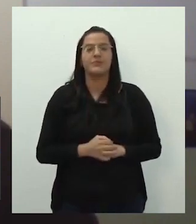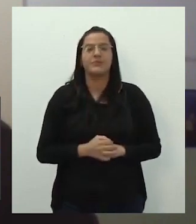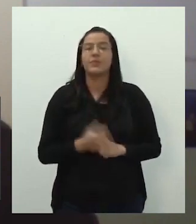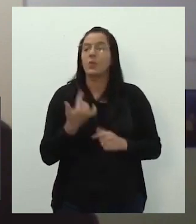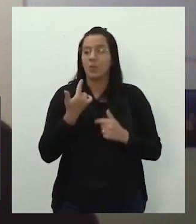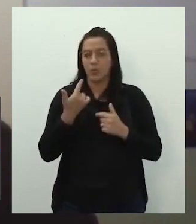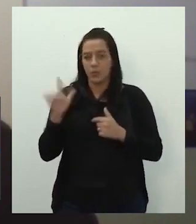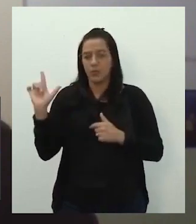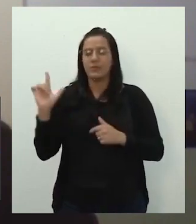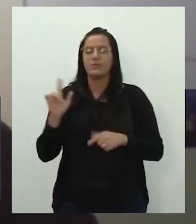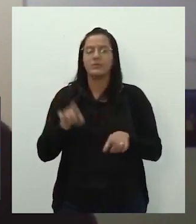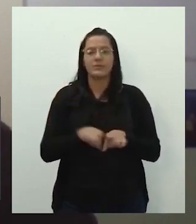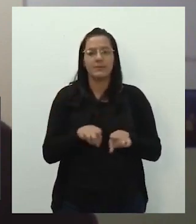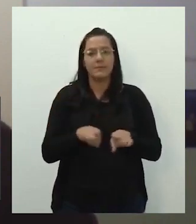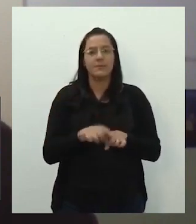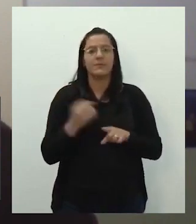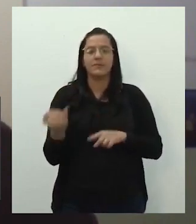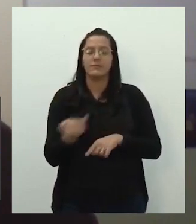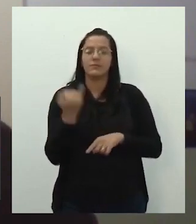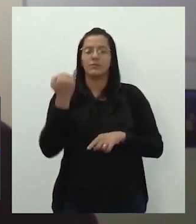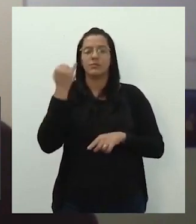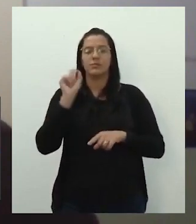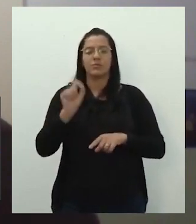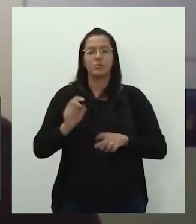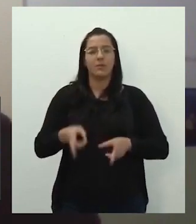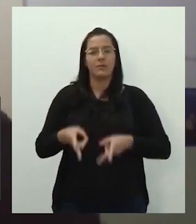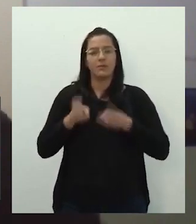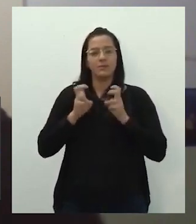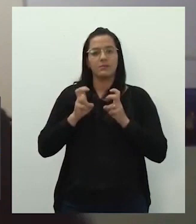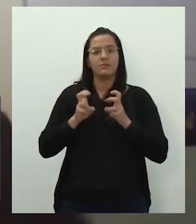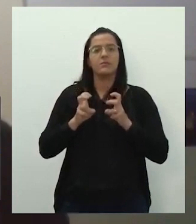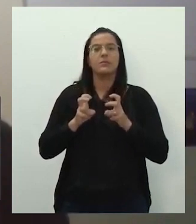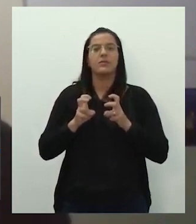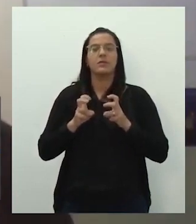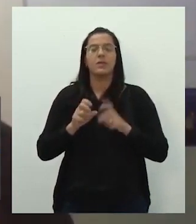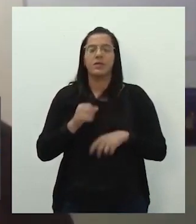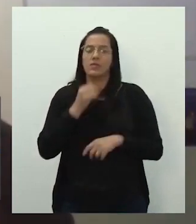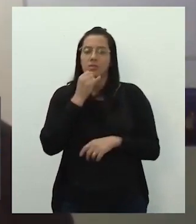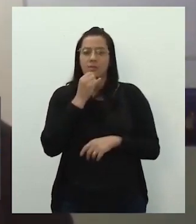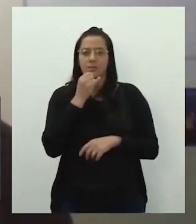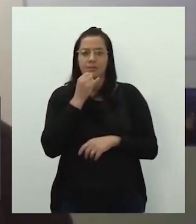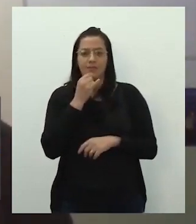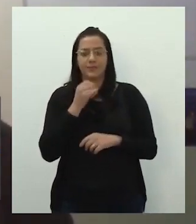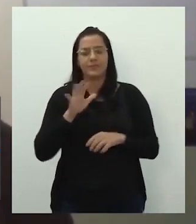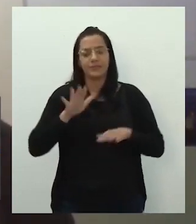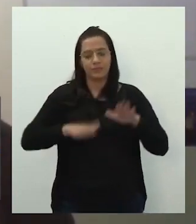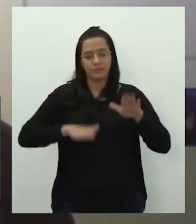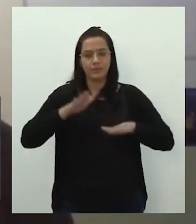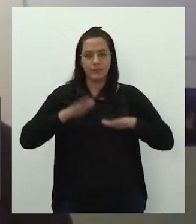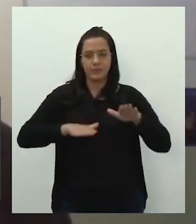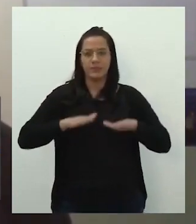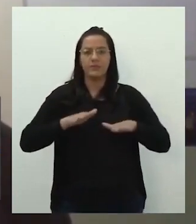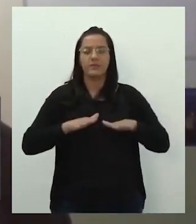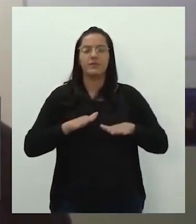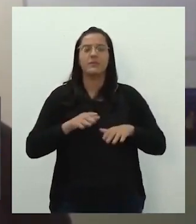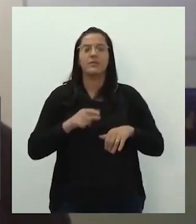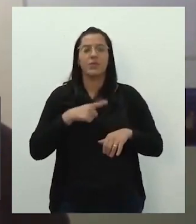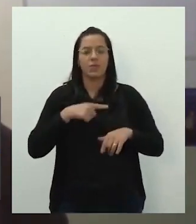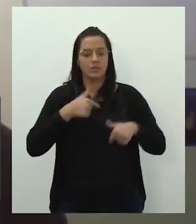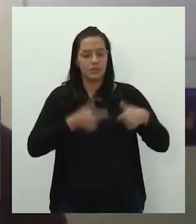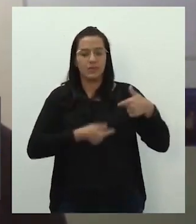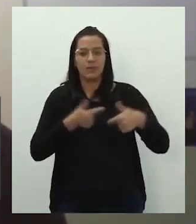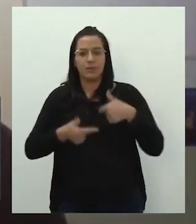coisas que é muito importante de perceber nisso é que, por exemplo, na média, a gente está conseguindo